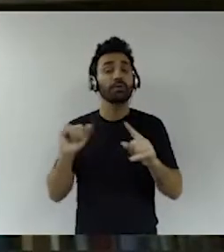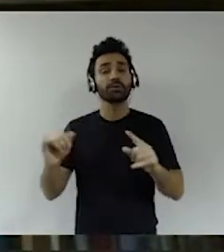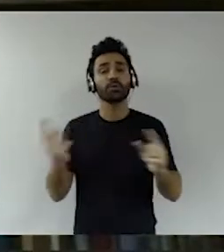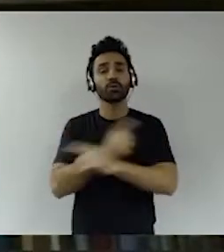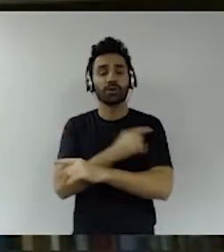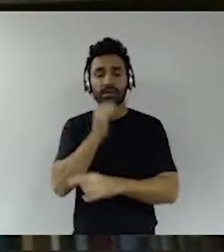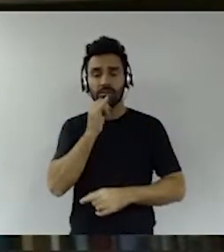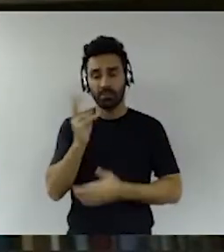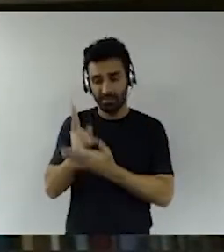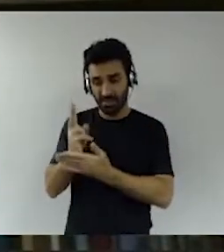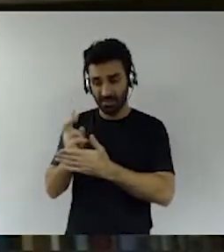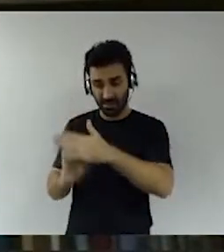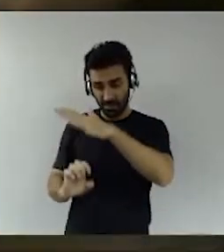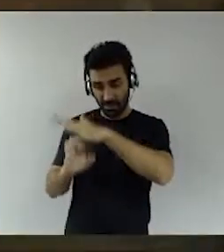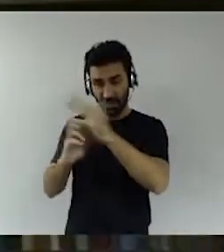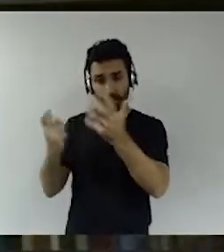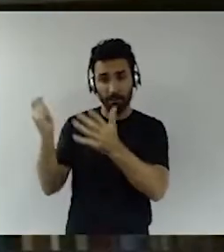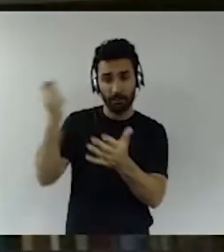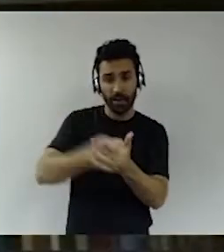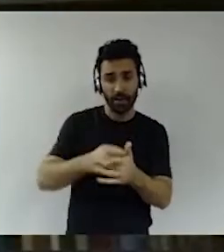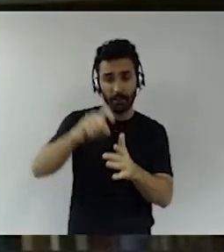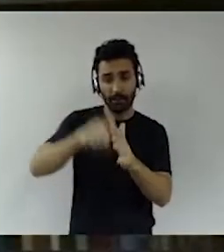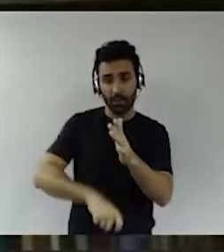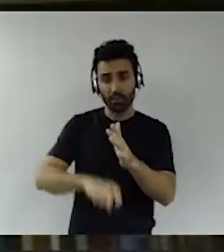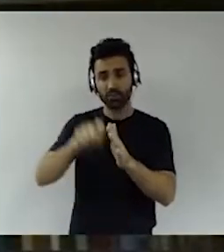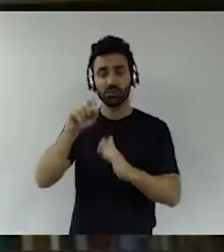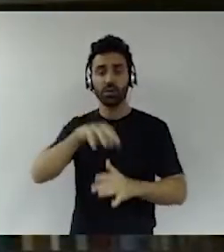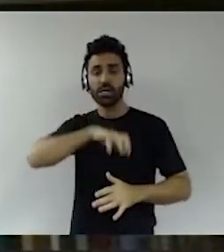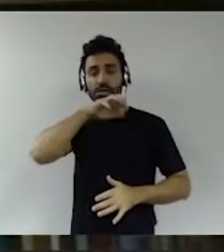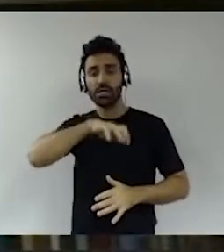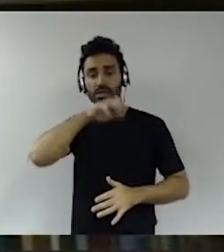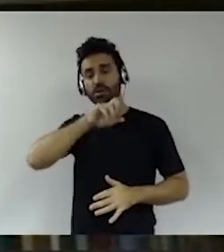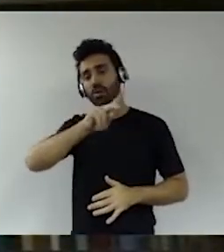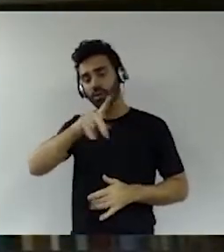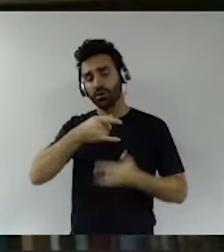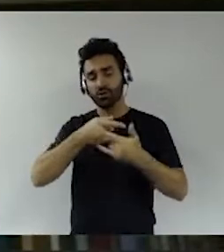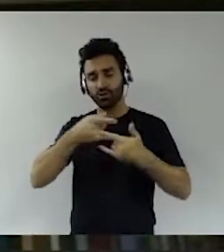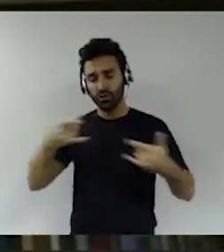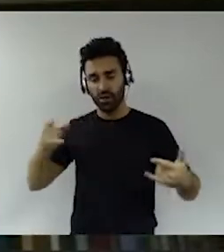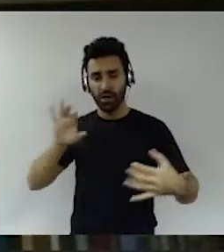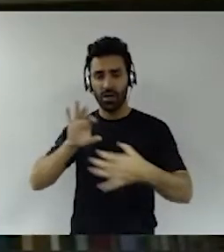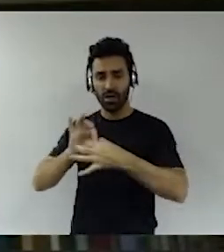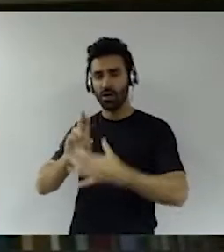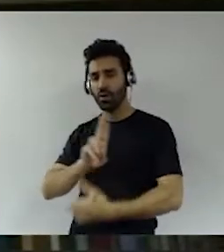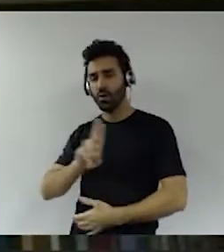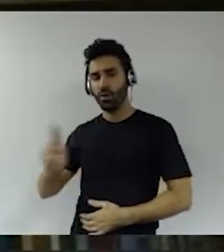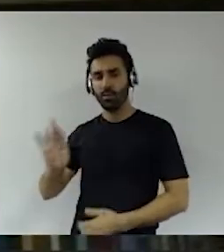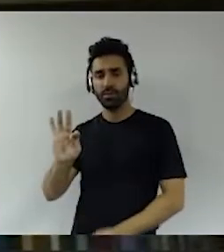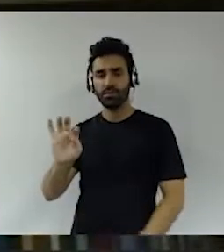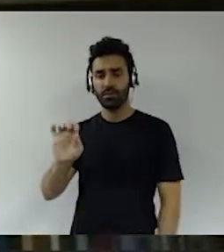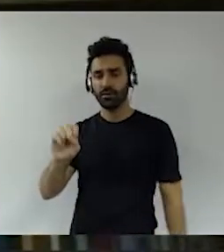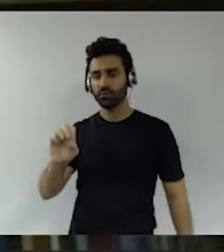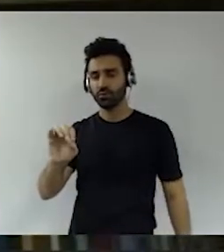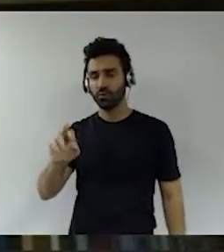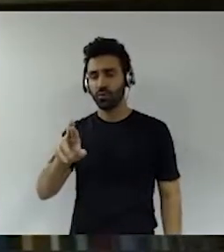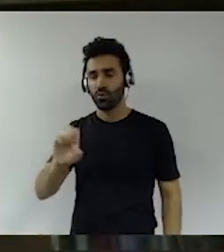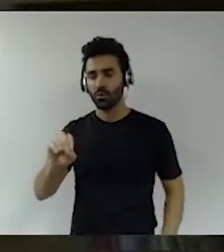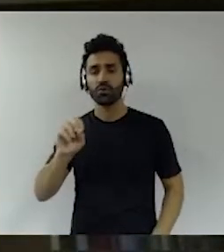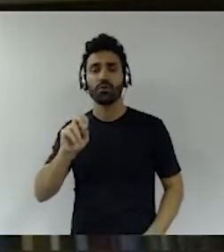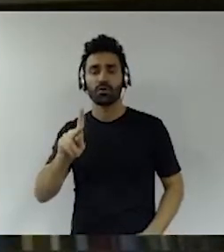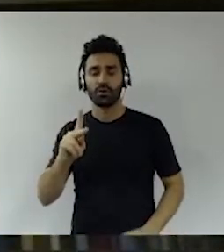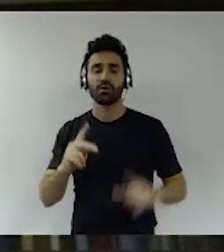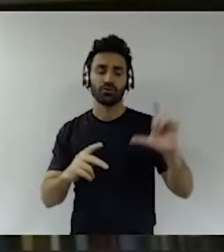mesmo fornecedor queira pagar o seu imposto de renda, faz um cheque em nome do Tesouro, esse cheque vai ser desviado, sua conta corrente